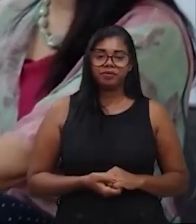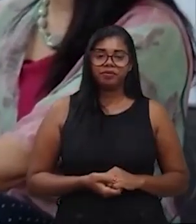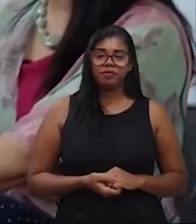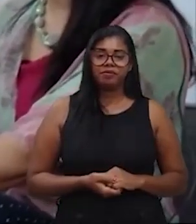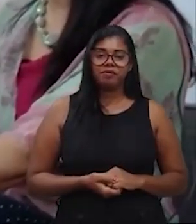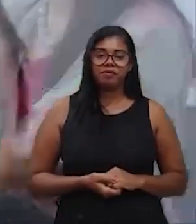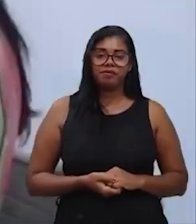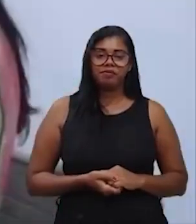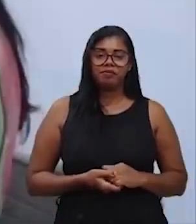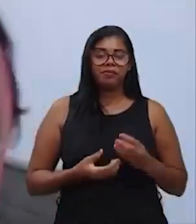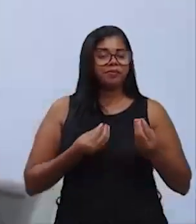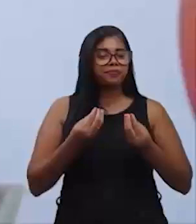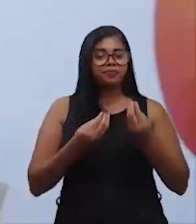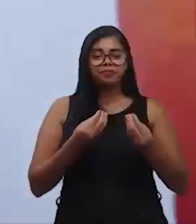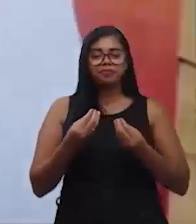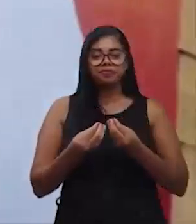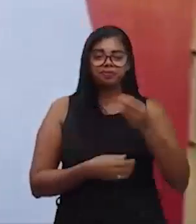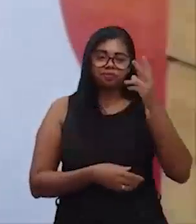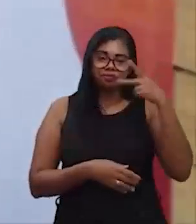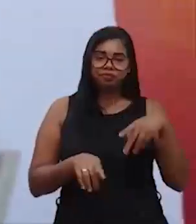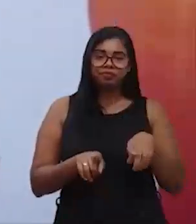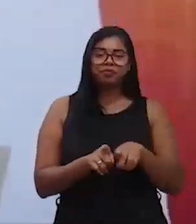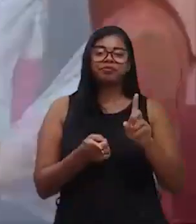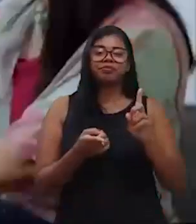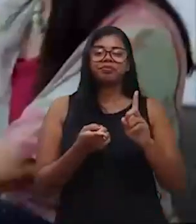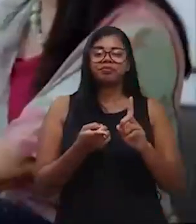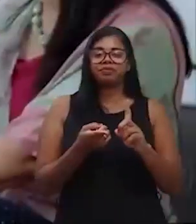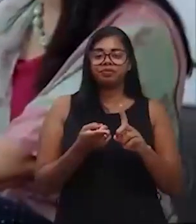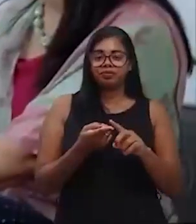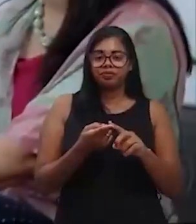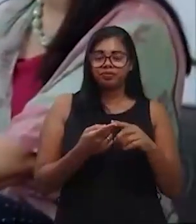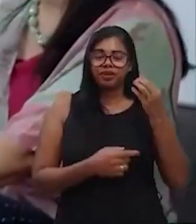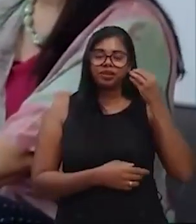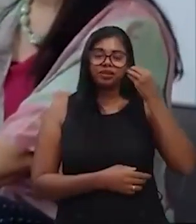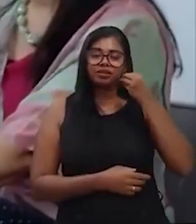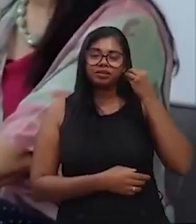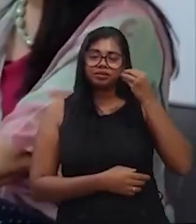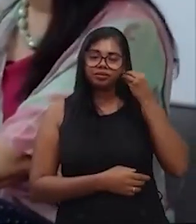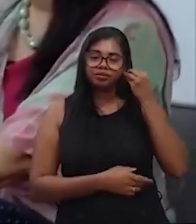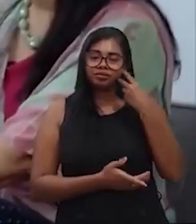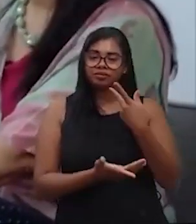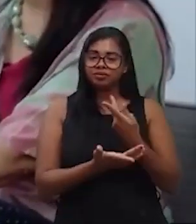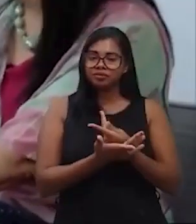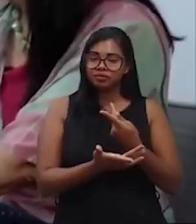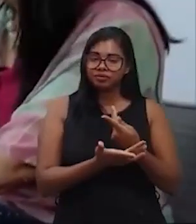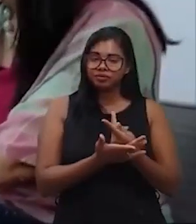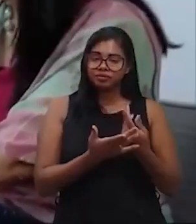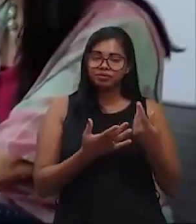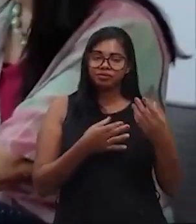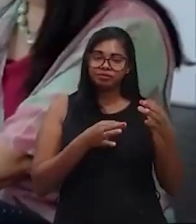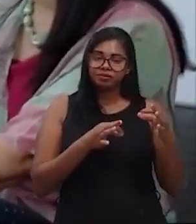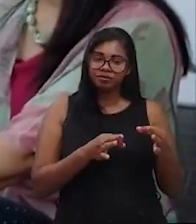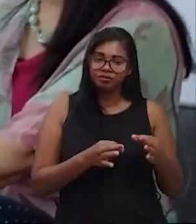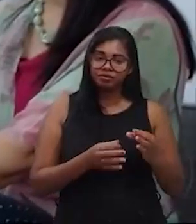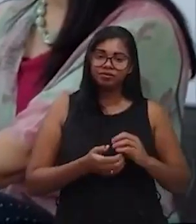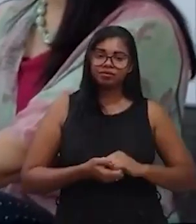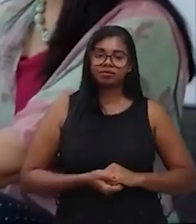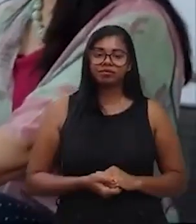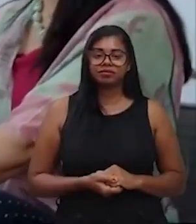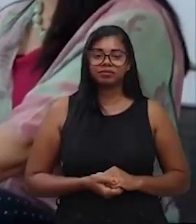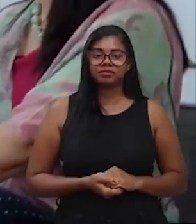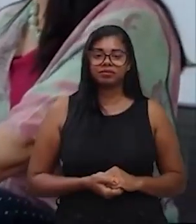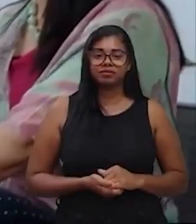como a gente se permitindo testar, experimentar, errar, acertar, não é? E